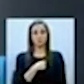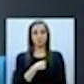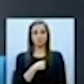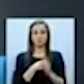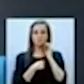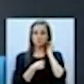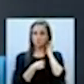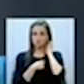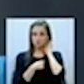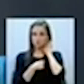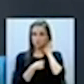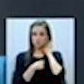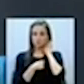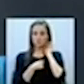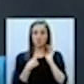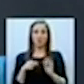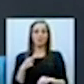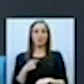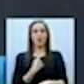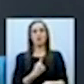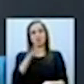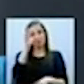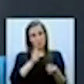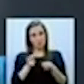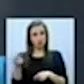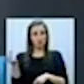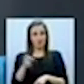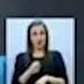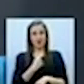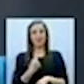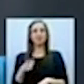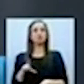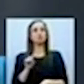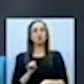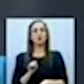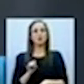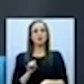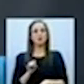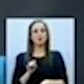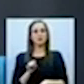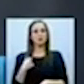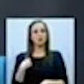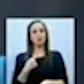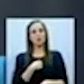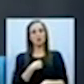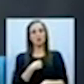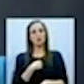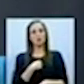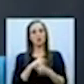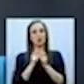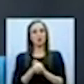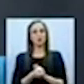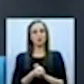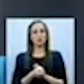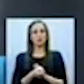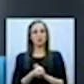não cedêssemos à tentação de que a cada ministro que vem e a cada legislatura que temos, nós façamos alterações